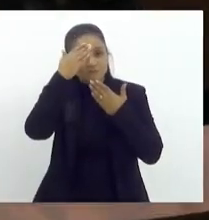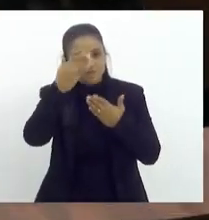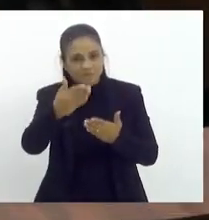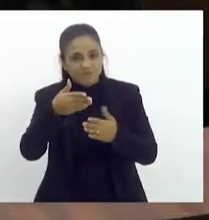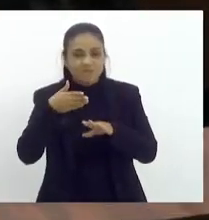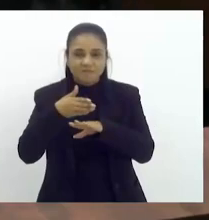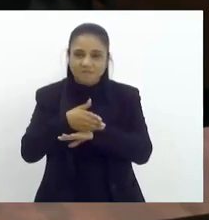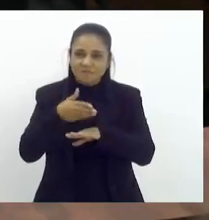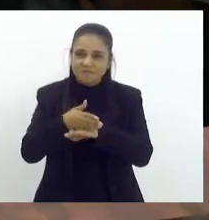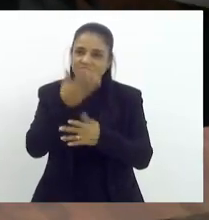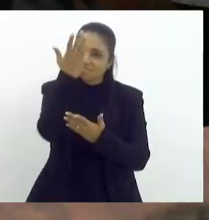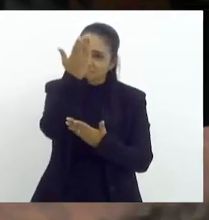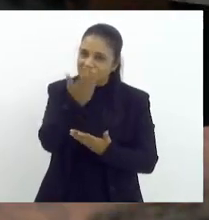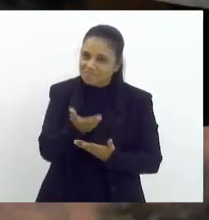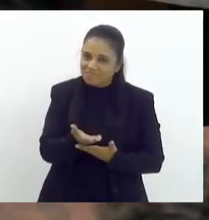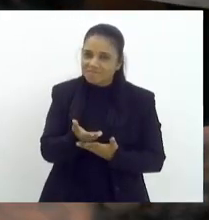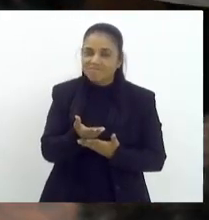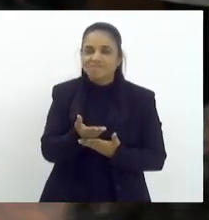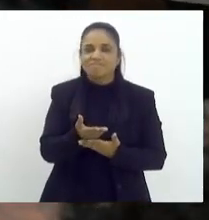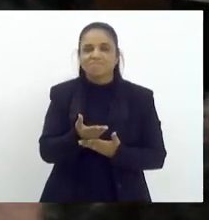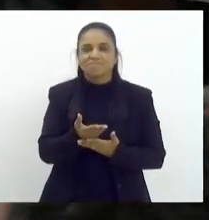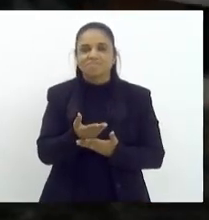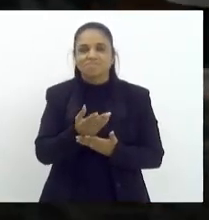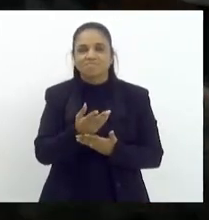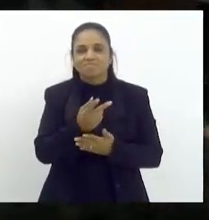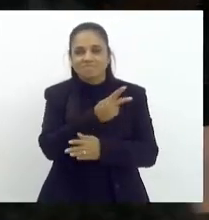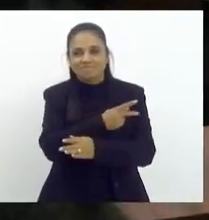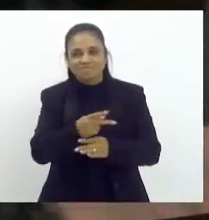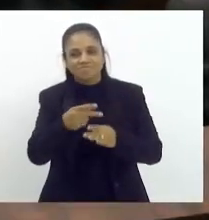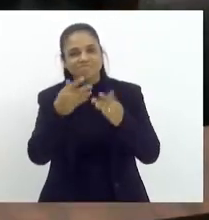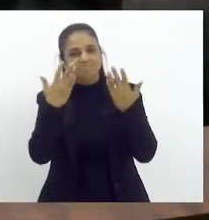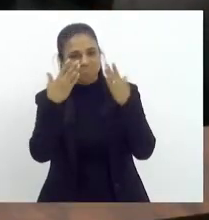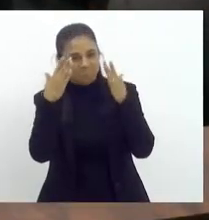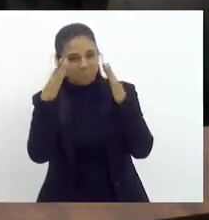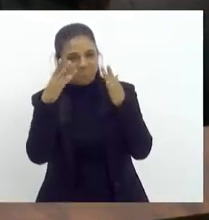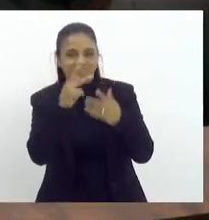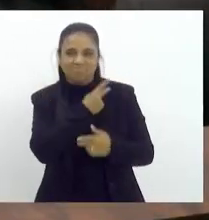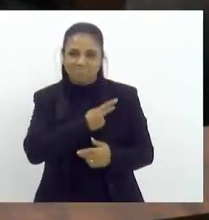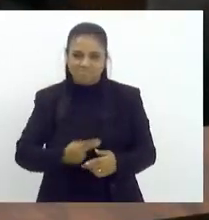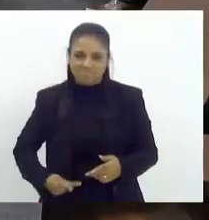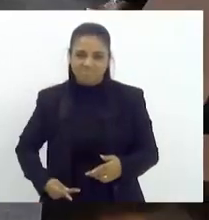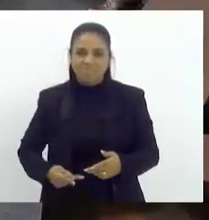presença de vossa excelência aqui na nossa casa Valeu presidente